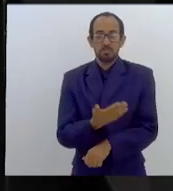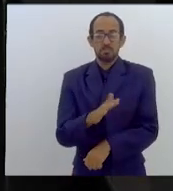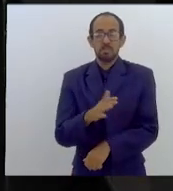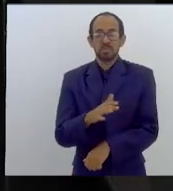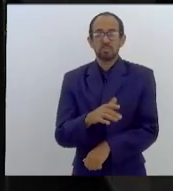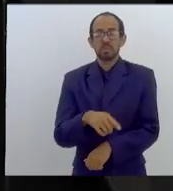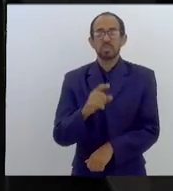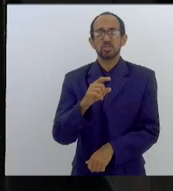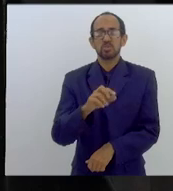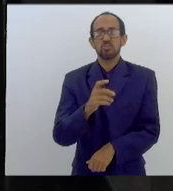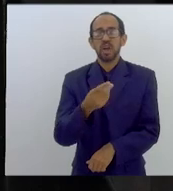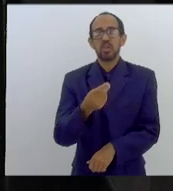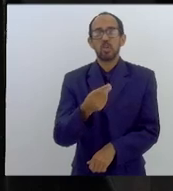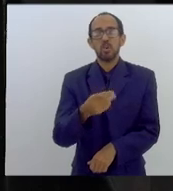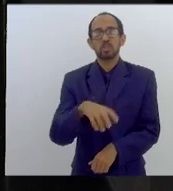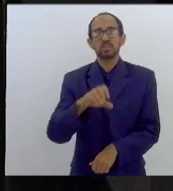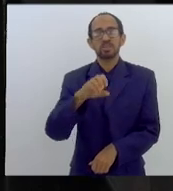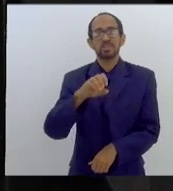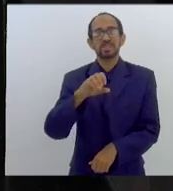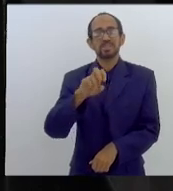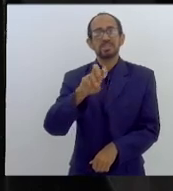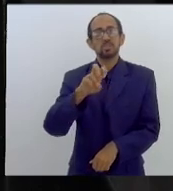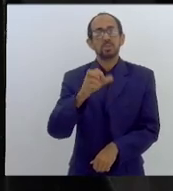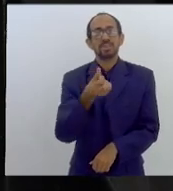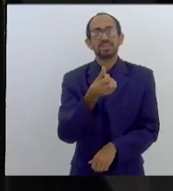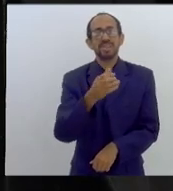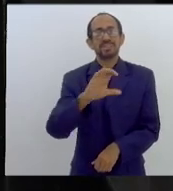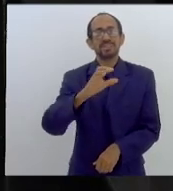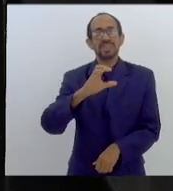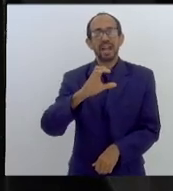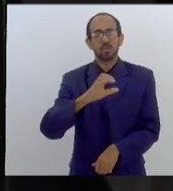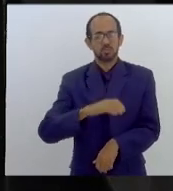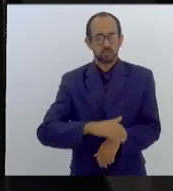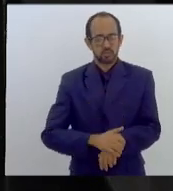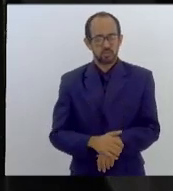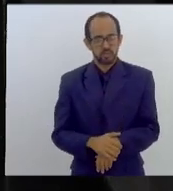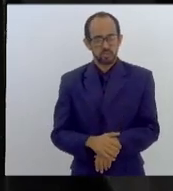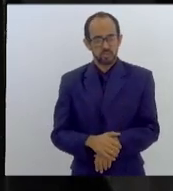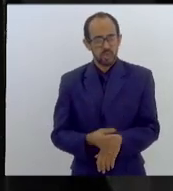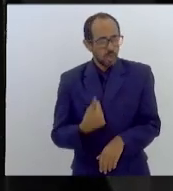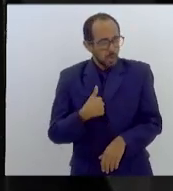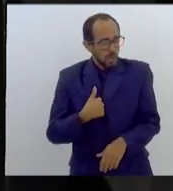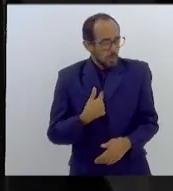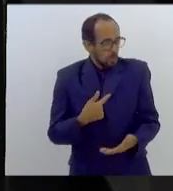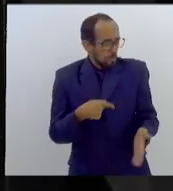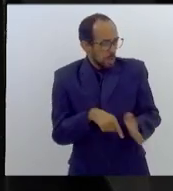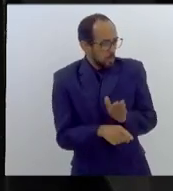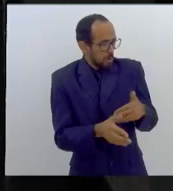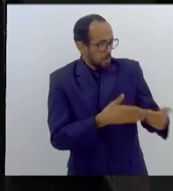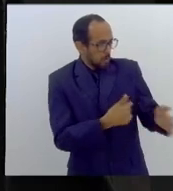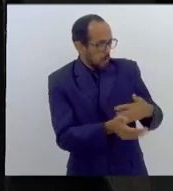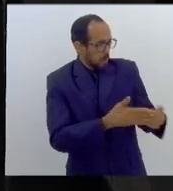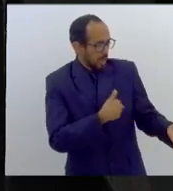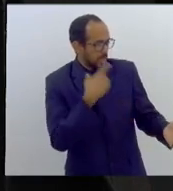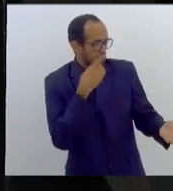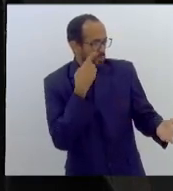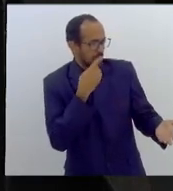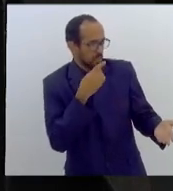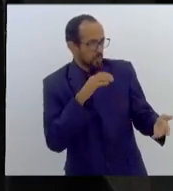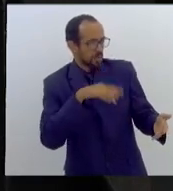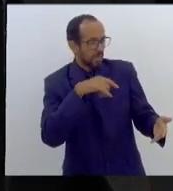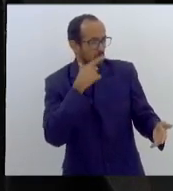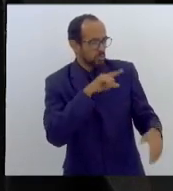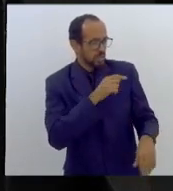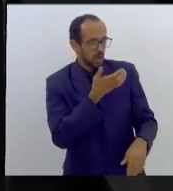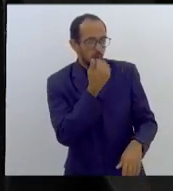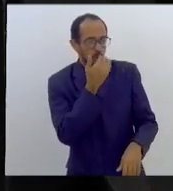representa um investimento de 56 centavos. Então, eu pergunto a qualquer deputado aqui quem é que consegue fazer uma